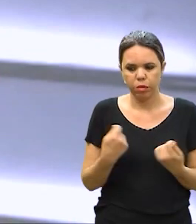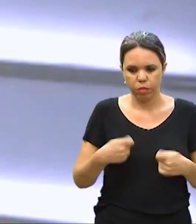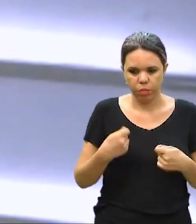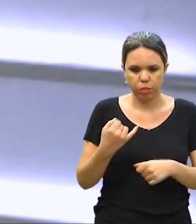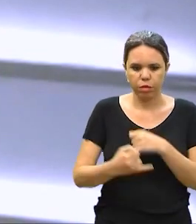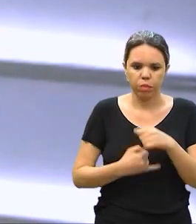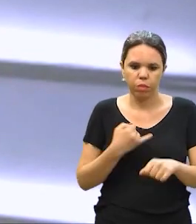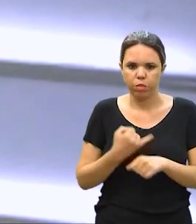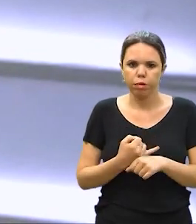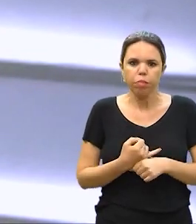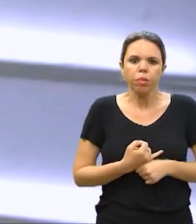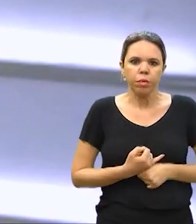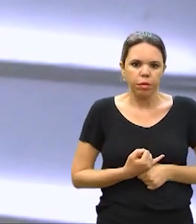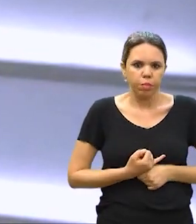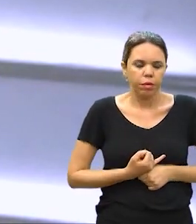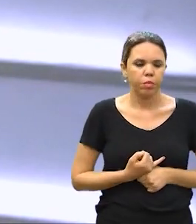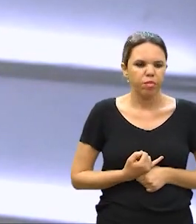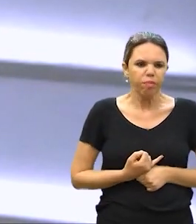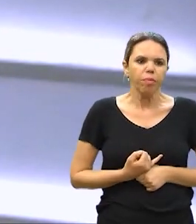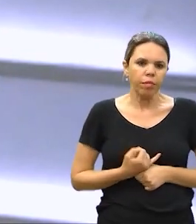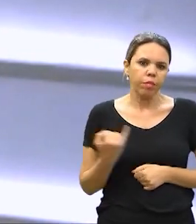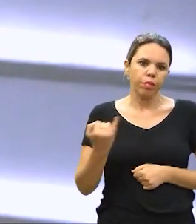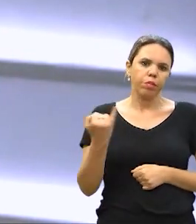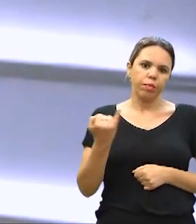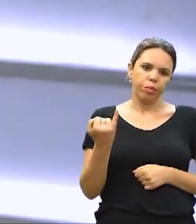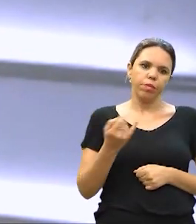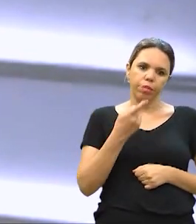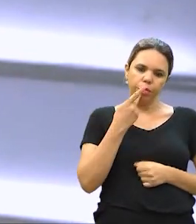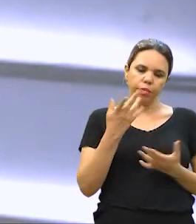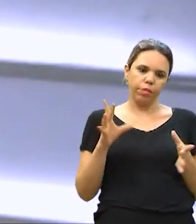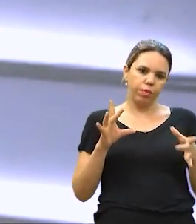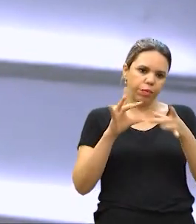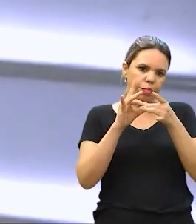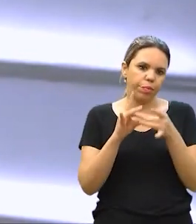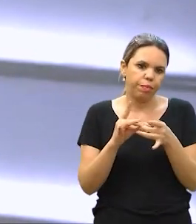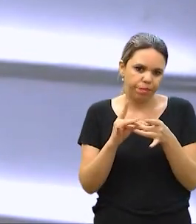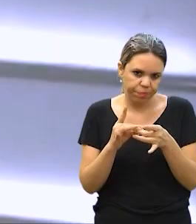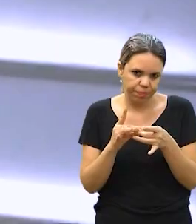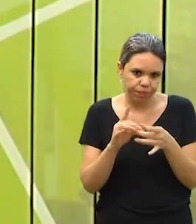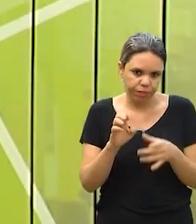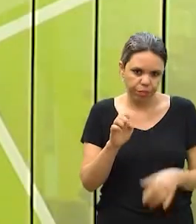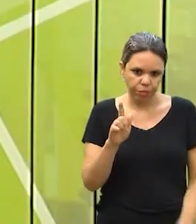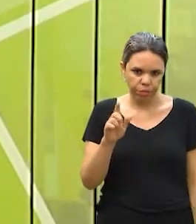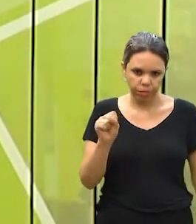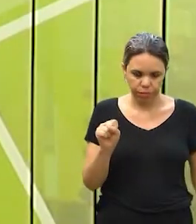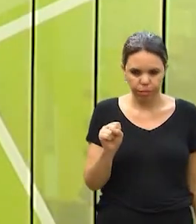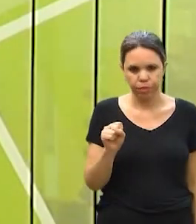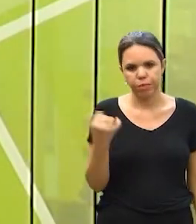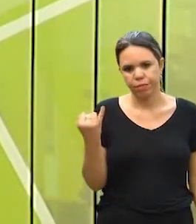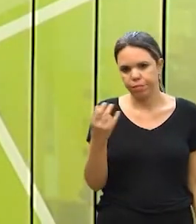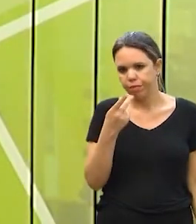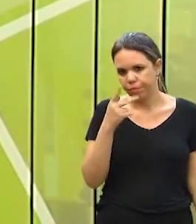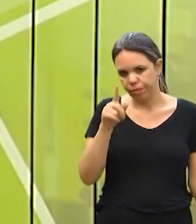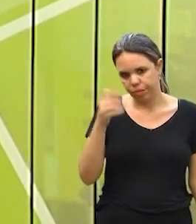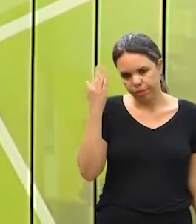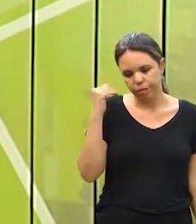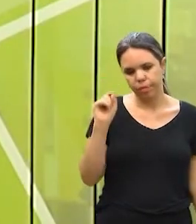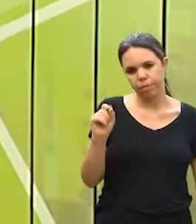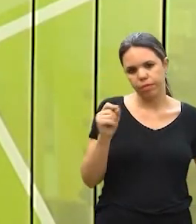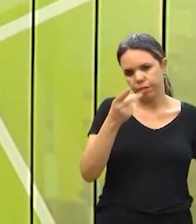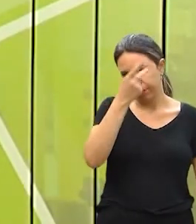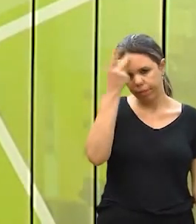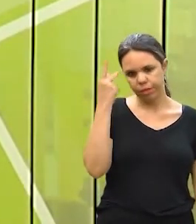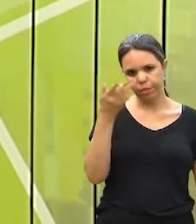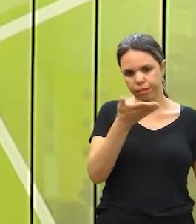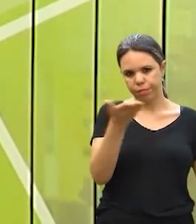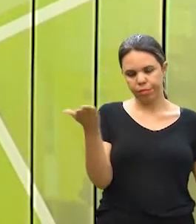ser online, né? Então, é muito importante mencionar aí também a parceria do EGDS. É bem importante saber disso porque as